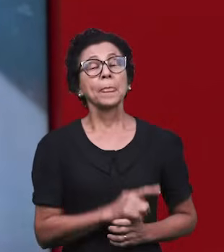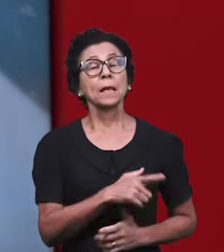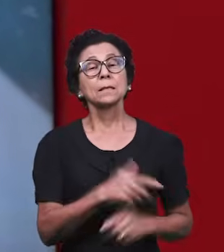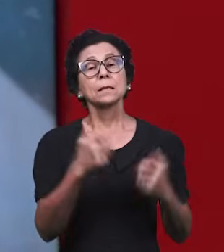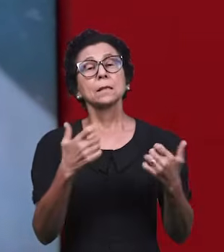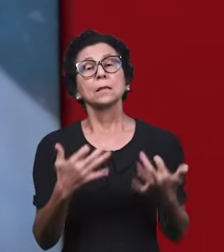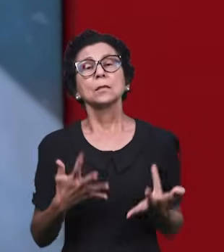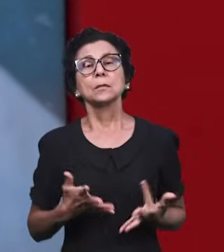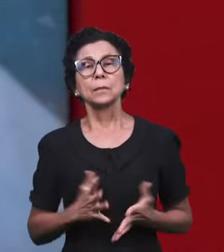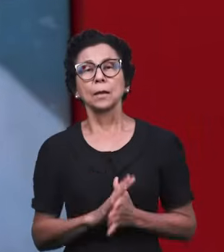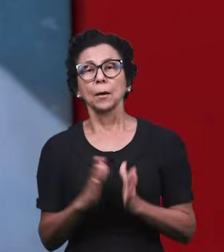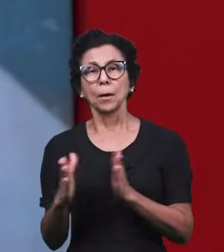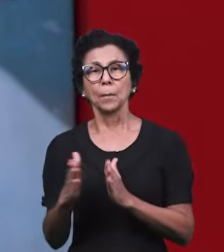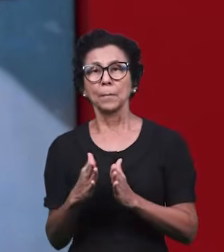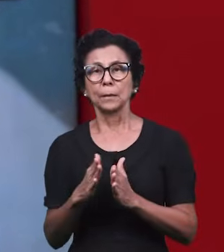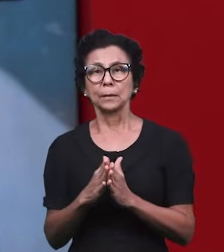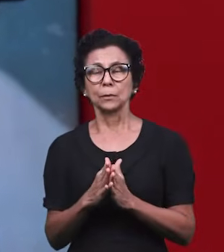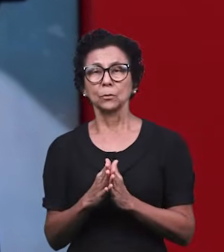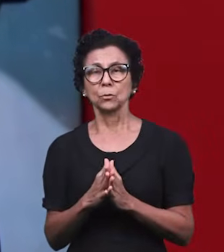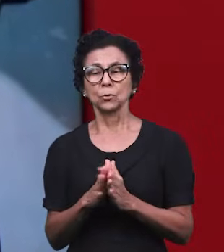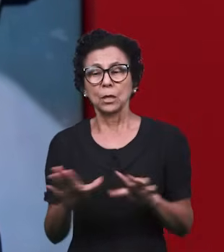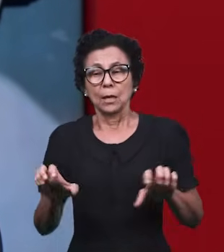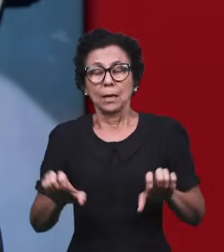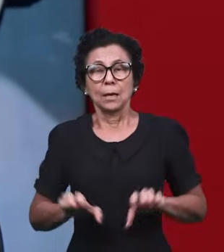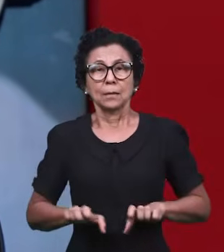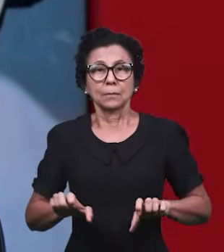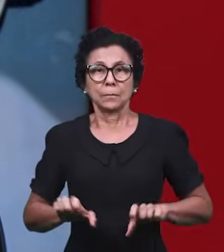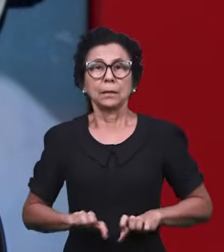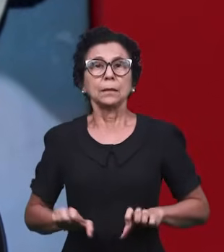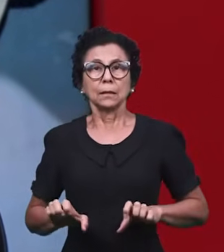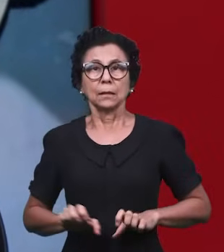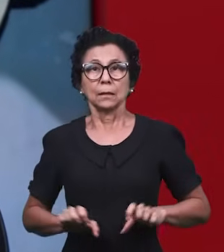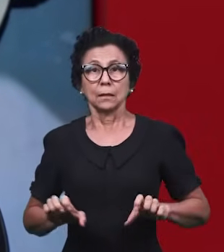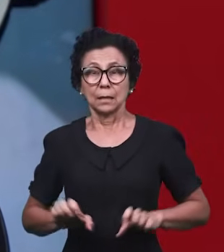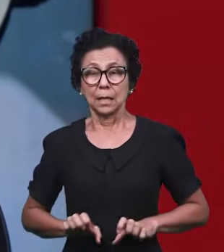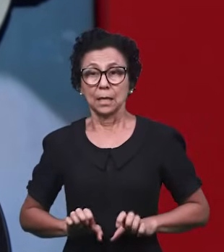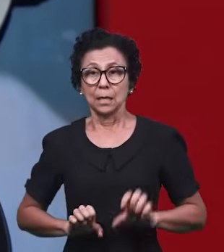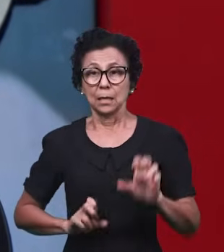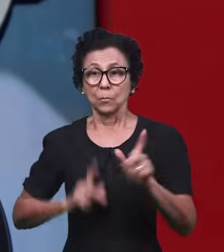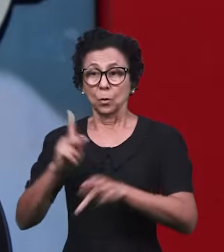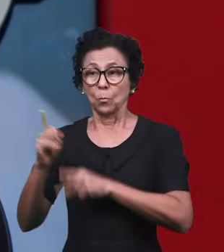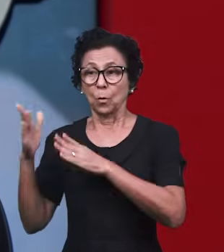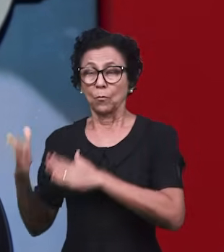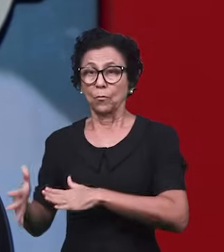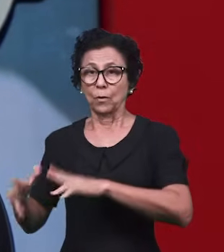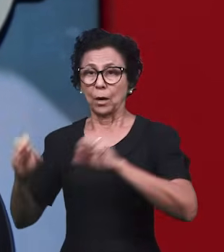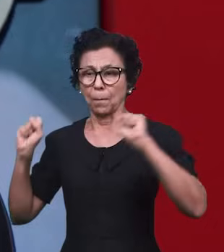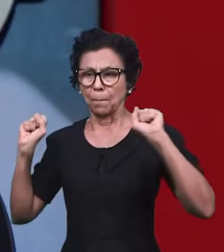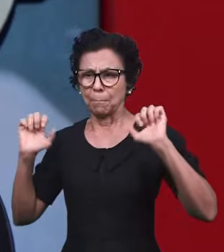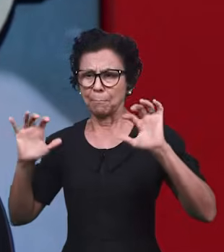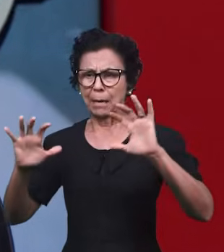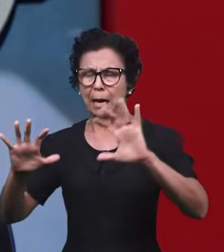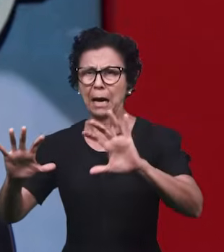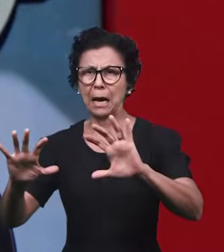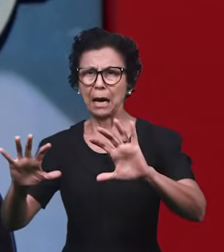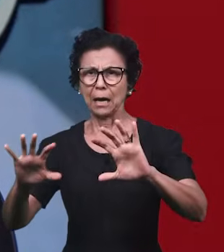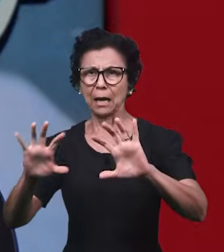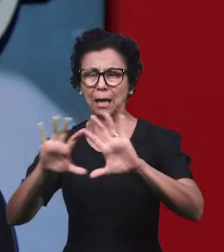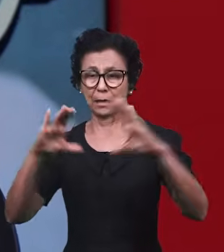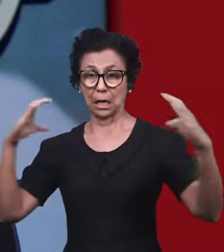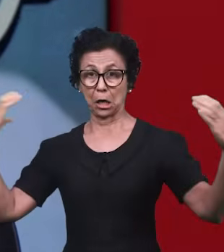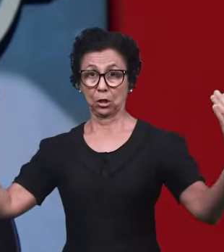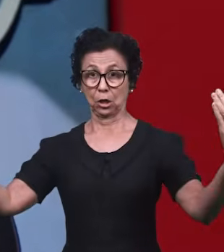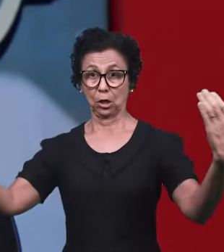a igreja estava indo para as arenas, estava indo, né, sendo duramente perseguidas, e eles queriam explicar aquela